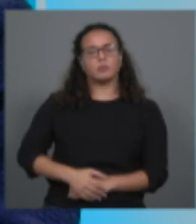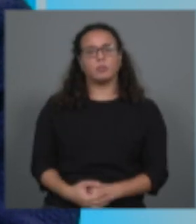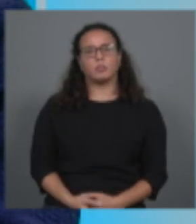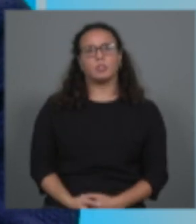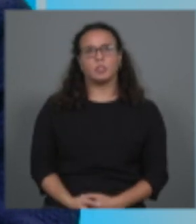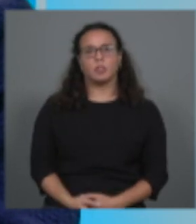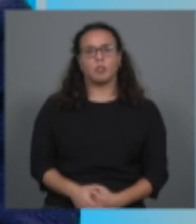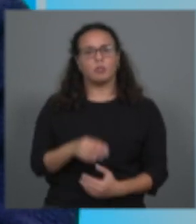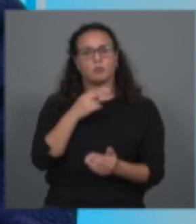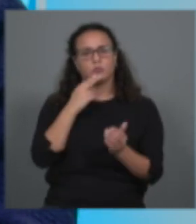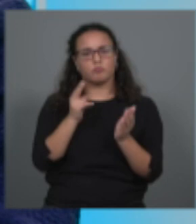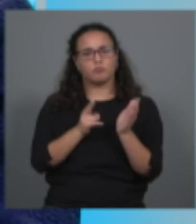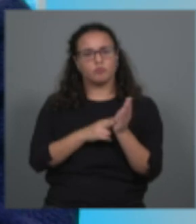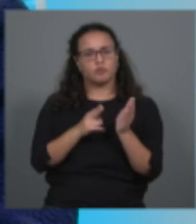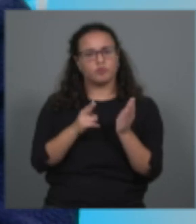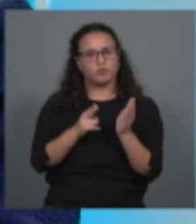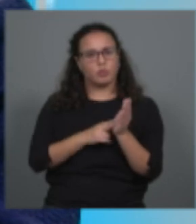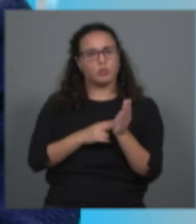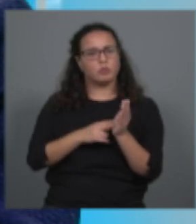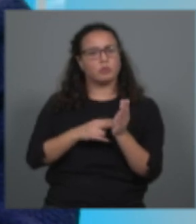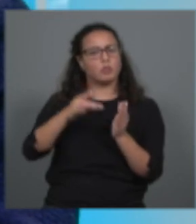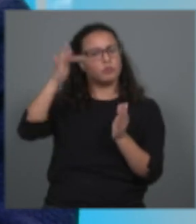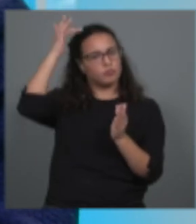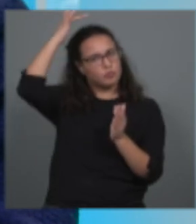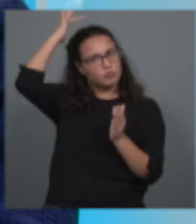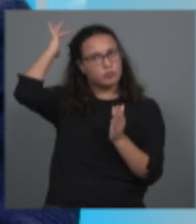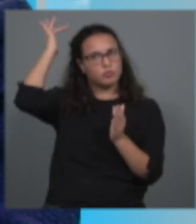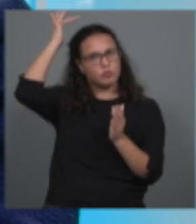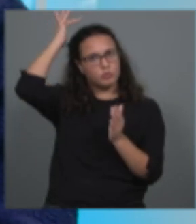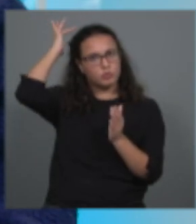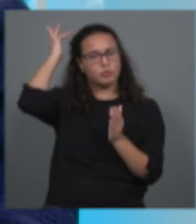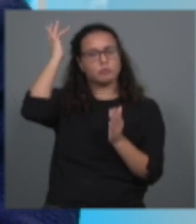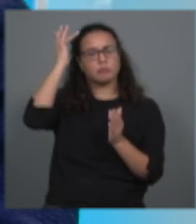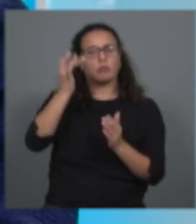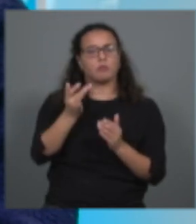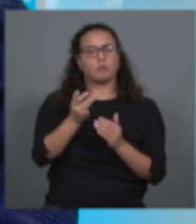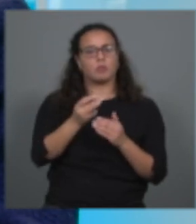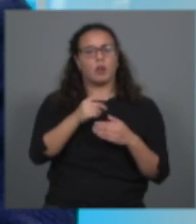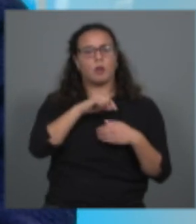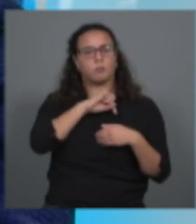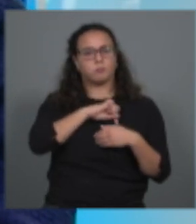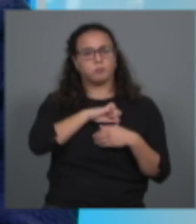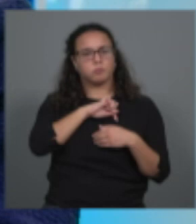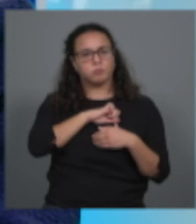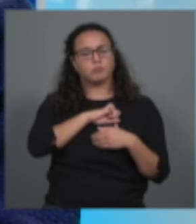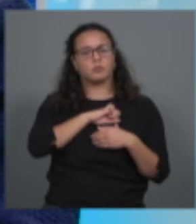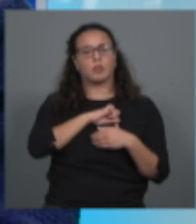é verdadeiramente um santo que está vivo na alma, no coração, nas